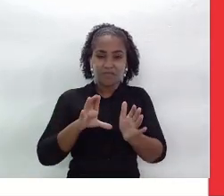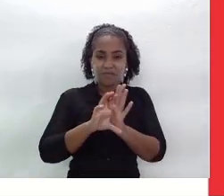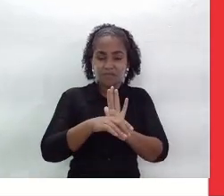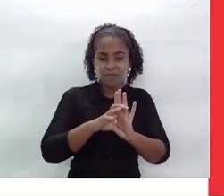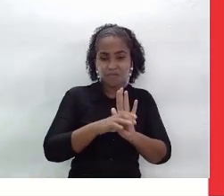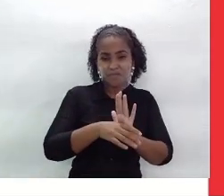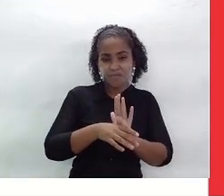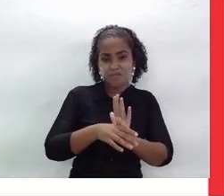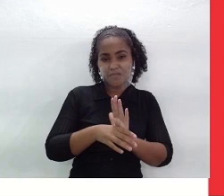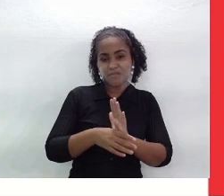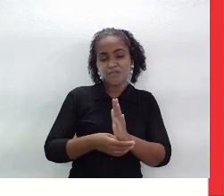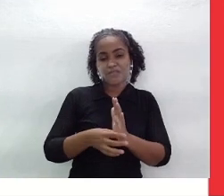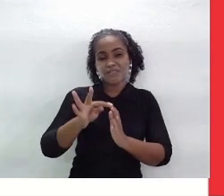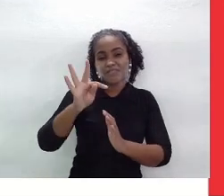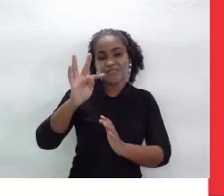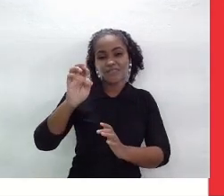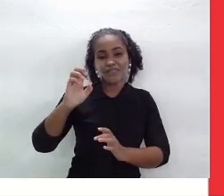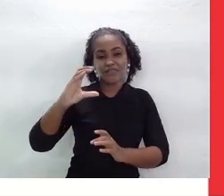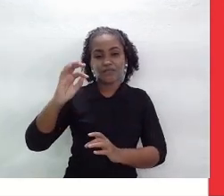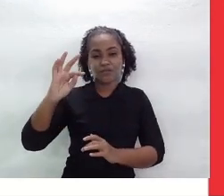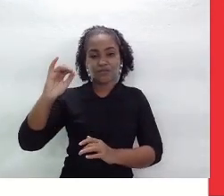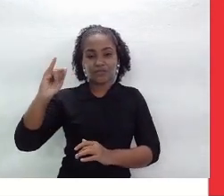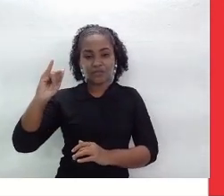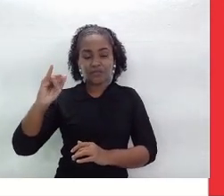de tectonismo.